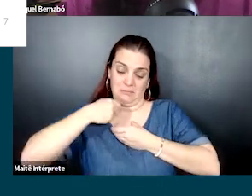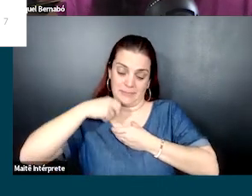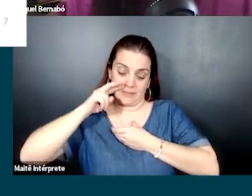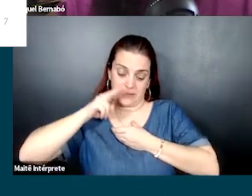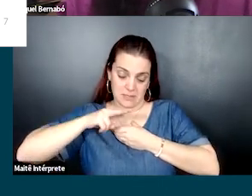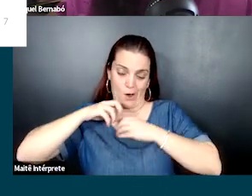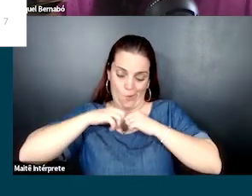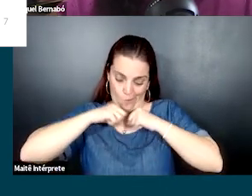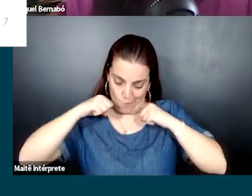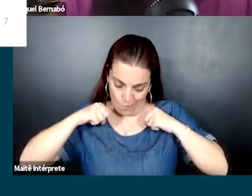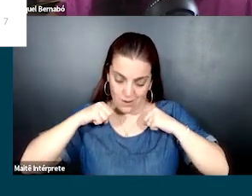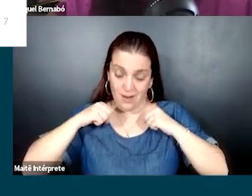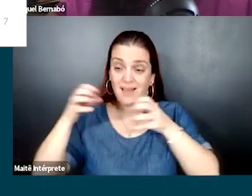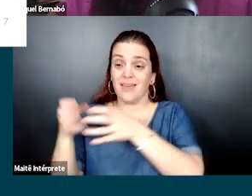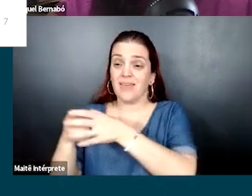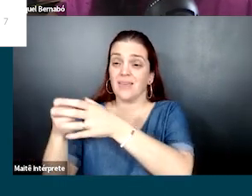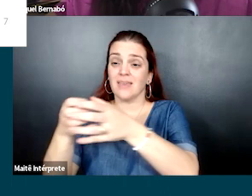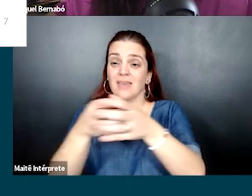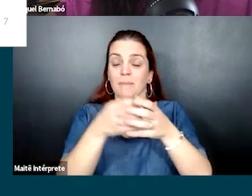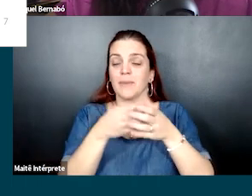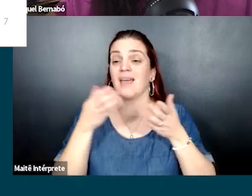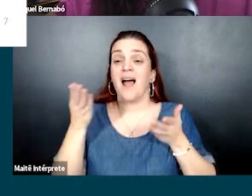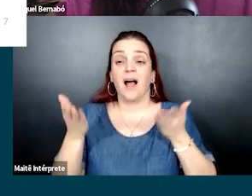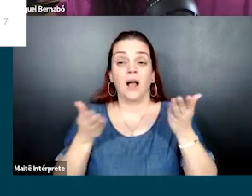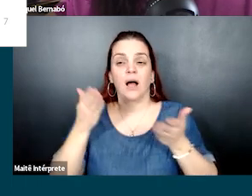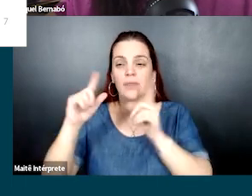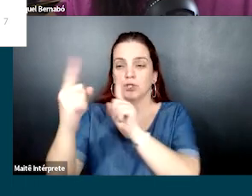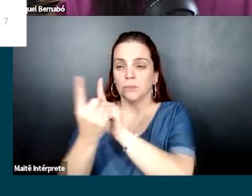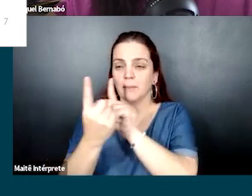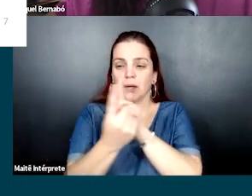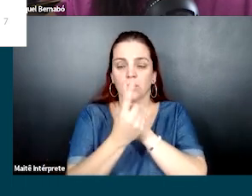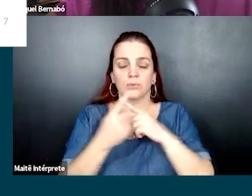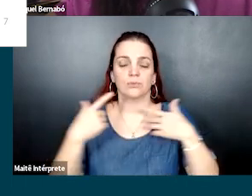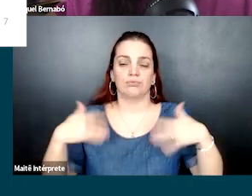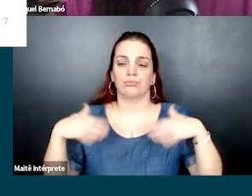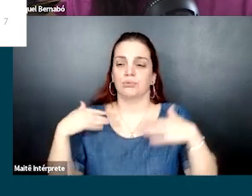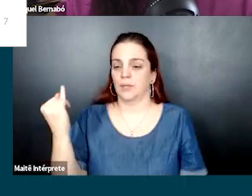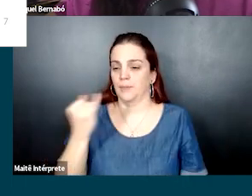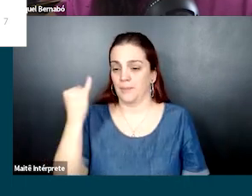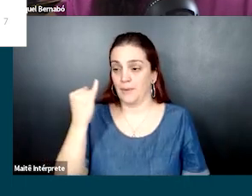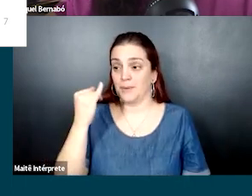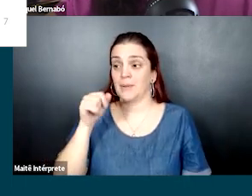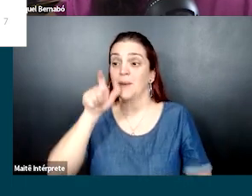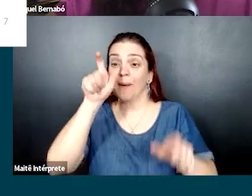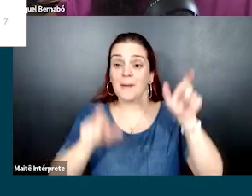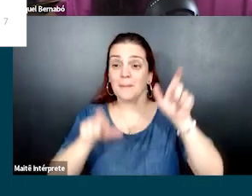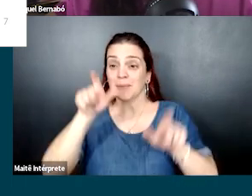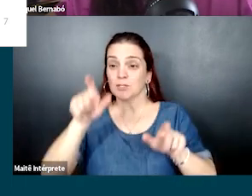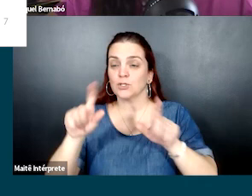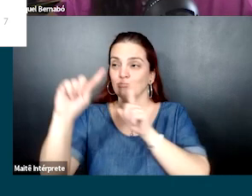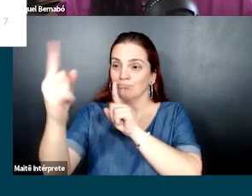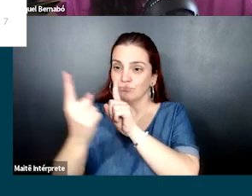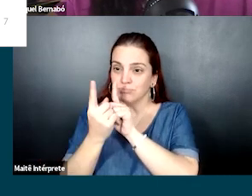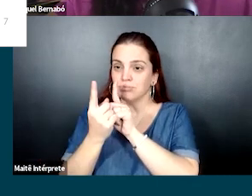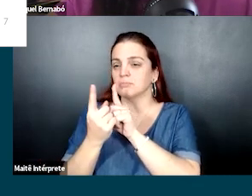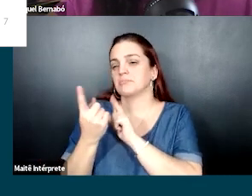que a gente tem que ter dentro da companhia, as equipes de atendimento tiveram um papel fundamental nesse estudo, porque cada vez que uma pessoa